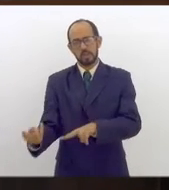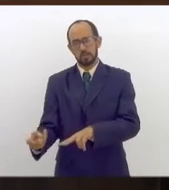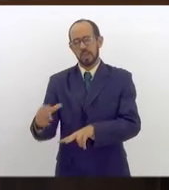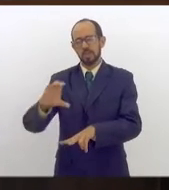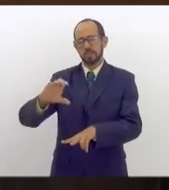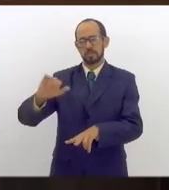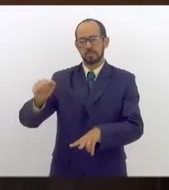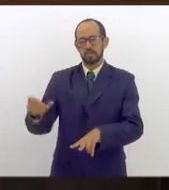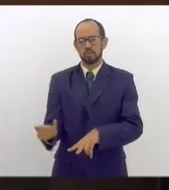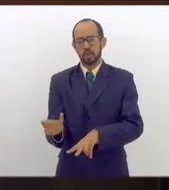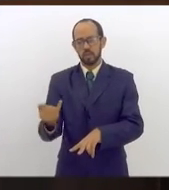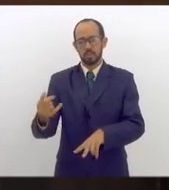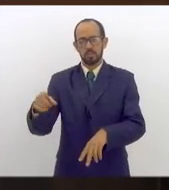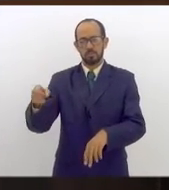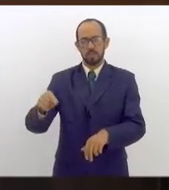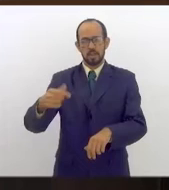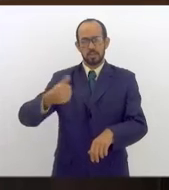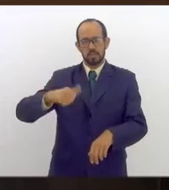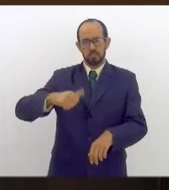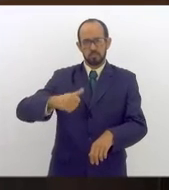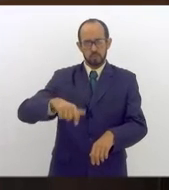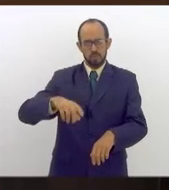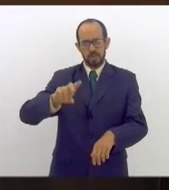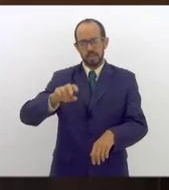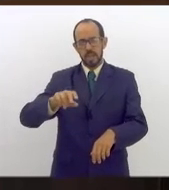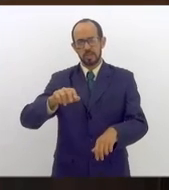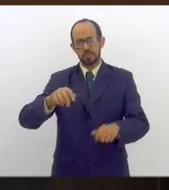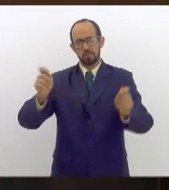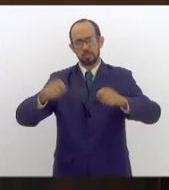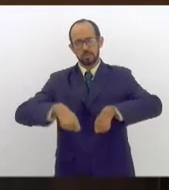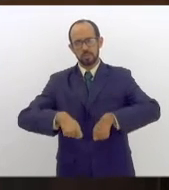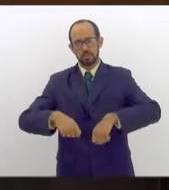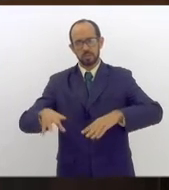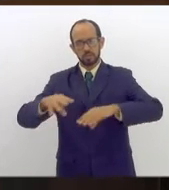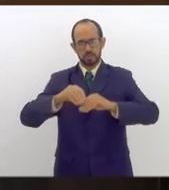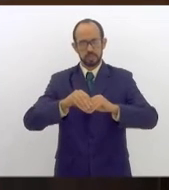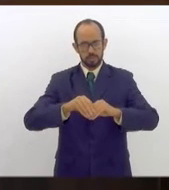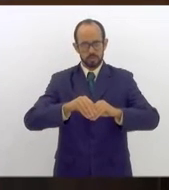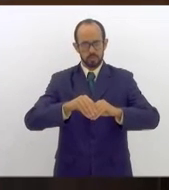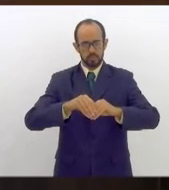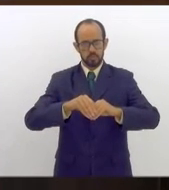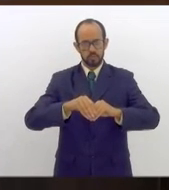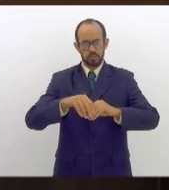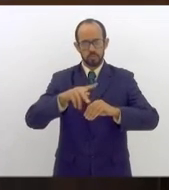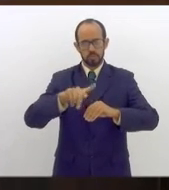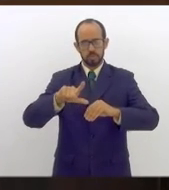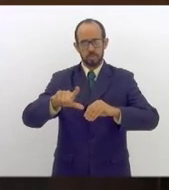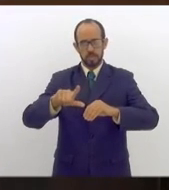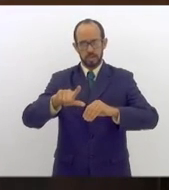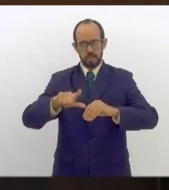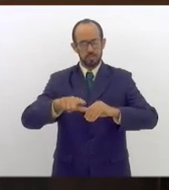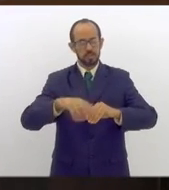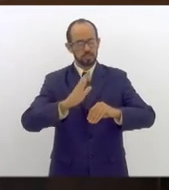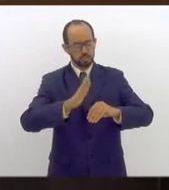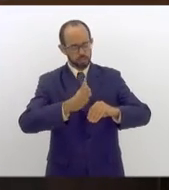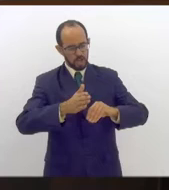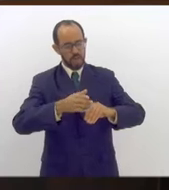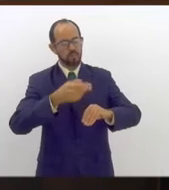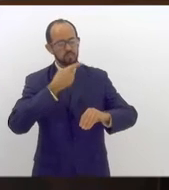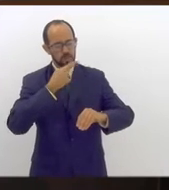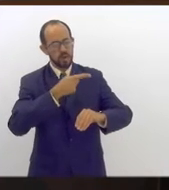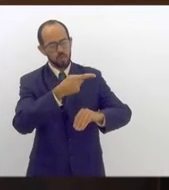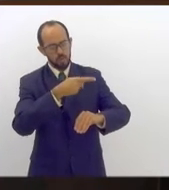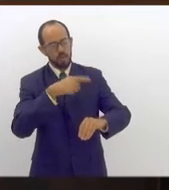CCJ para ser verificada a possibilidade de anexação aos PLs que acabou aqui de